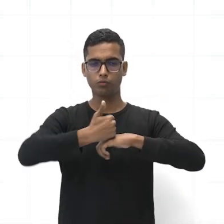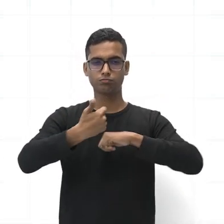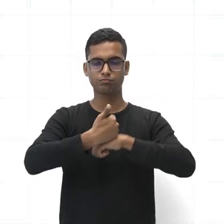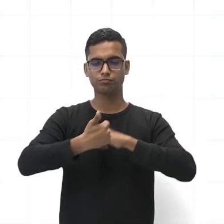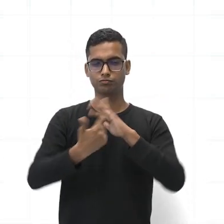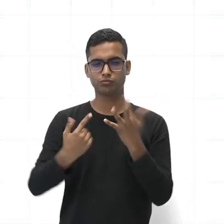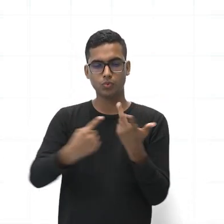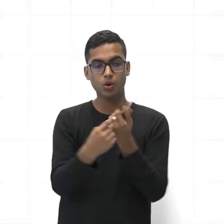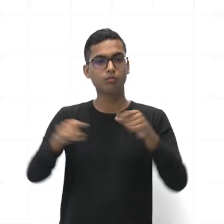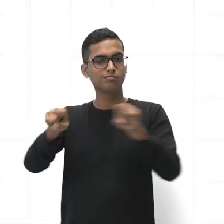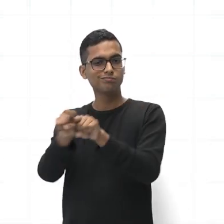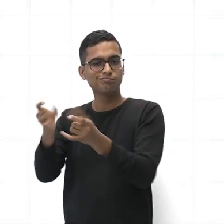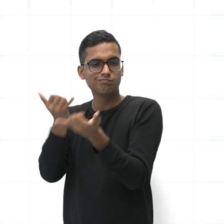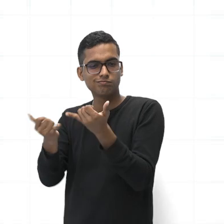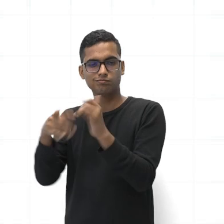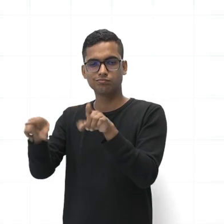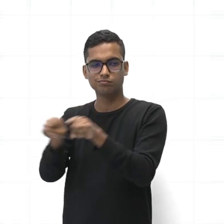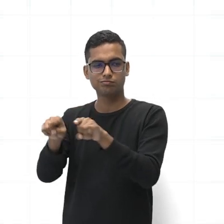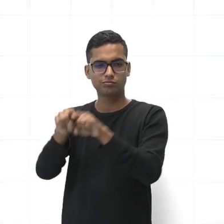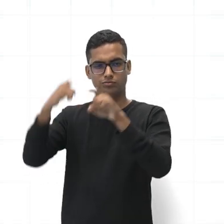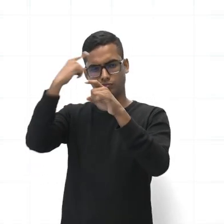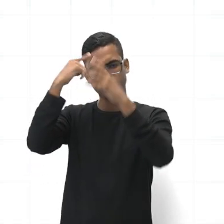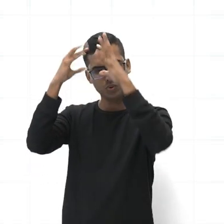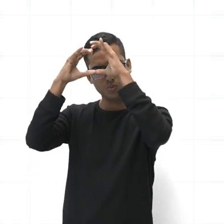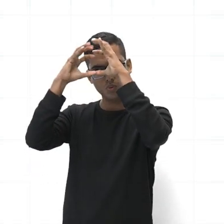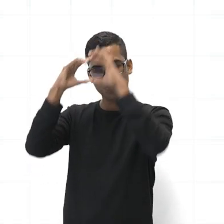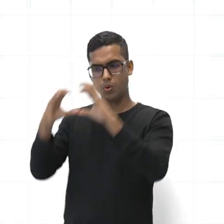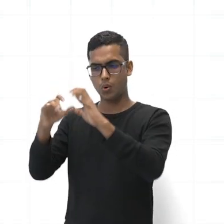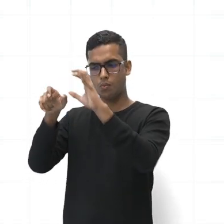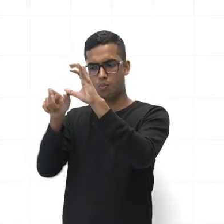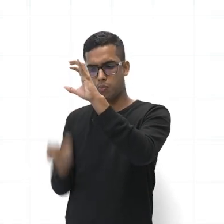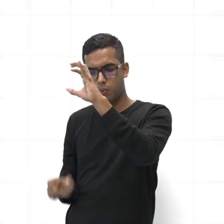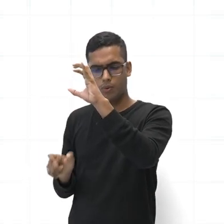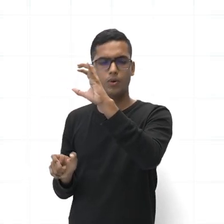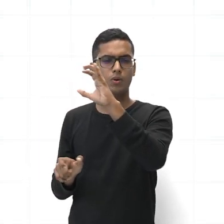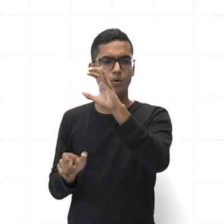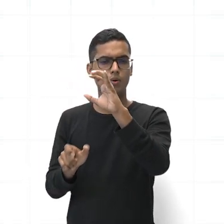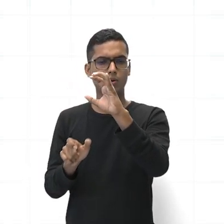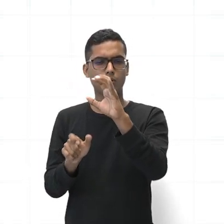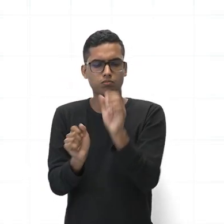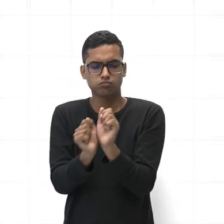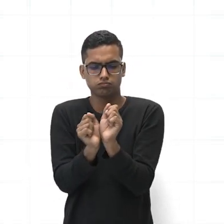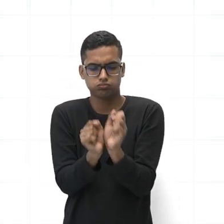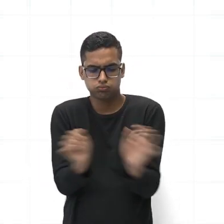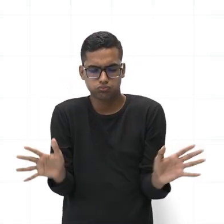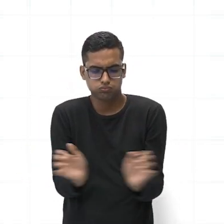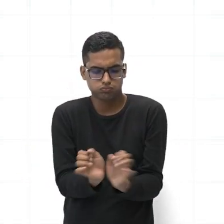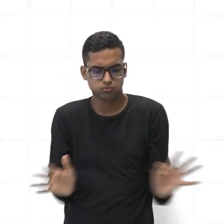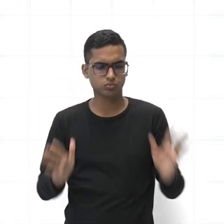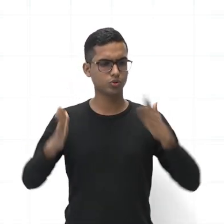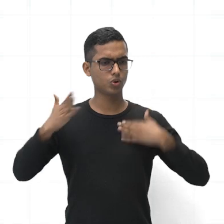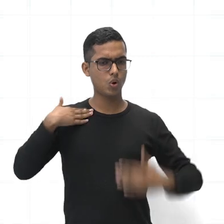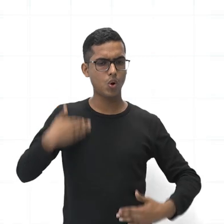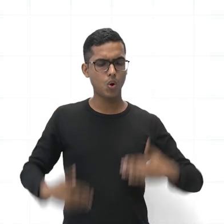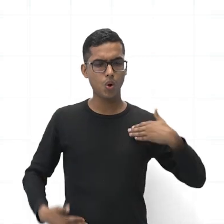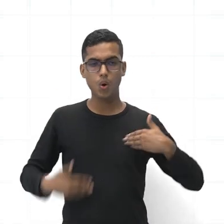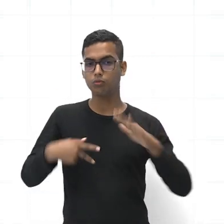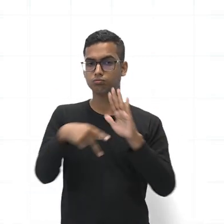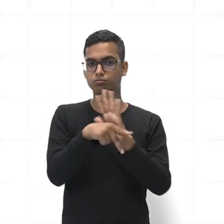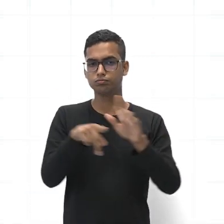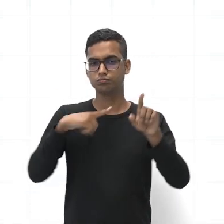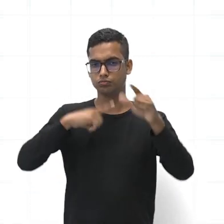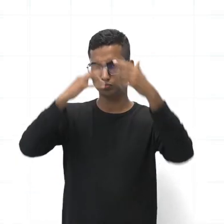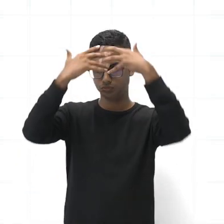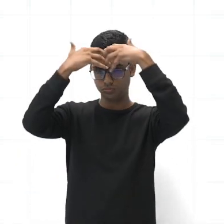nervos cranianos e espinais que se ramificam por todo o corpo, né? Esses nervos são os cabos